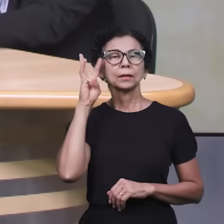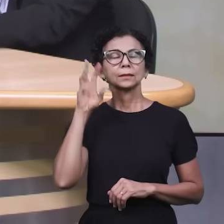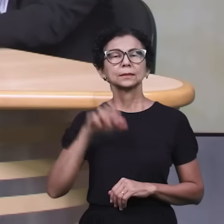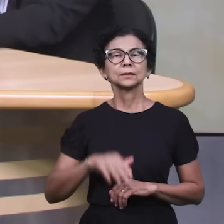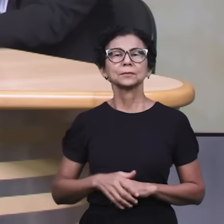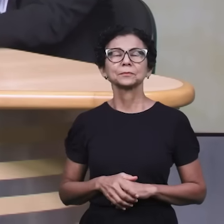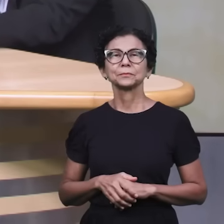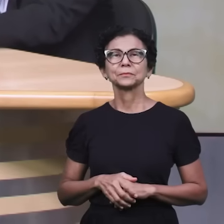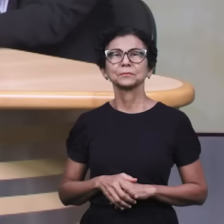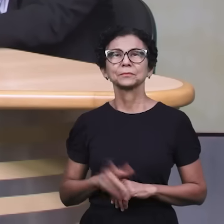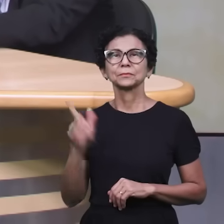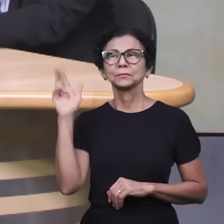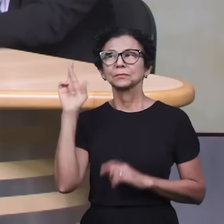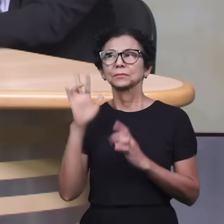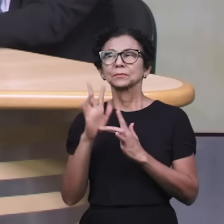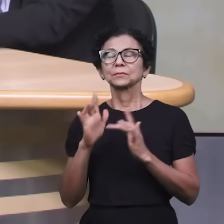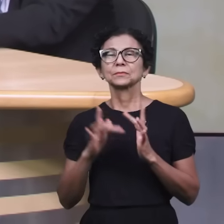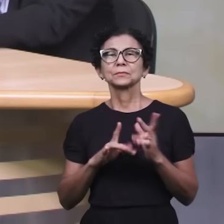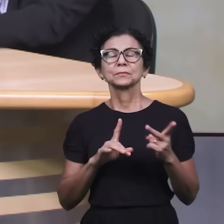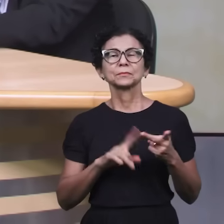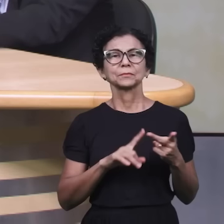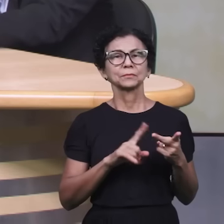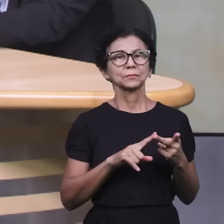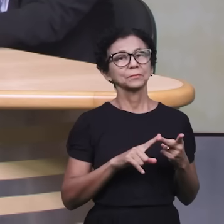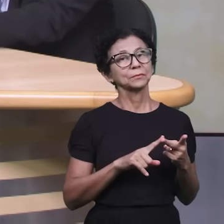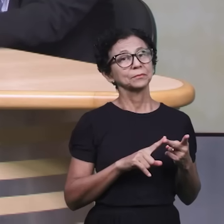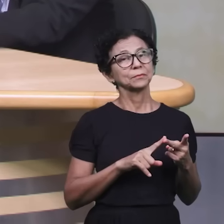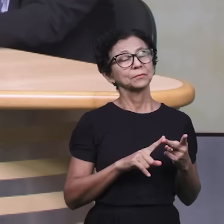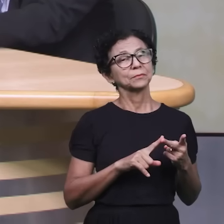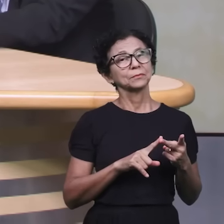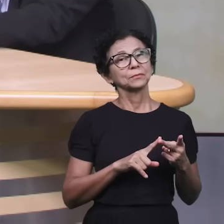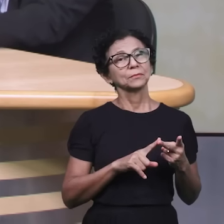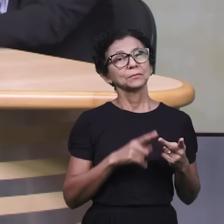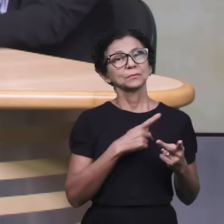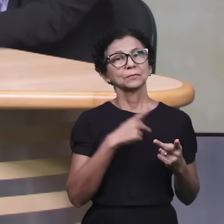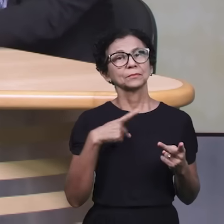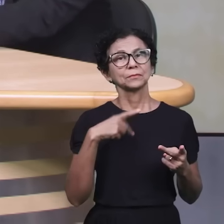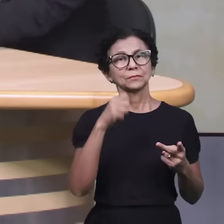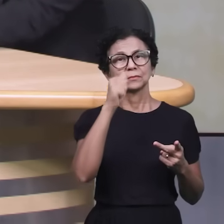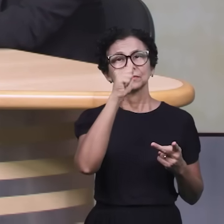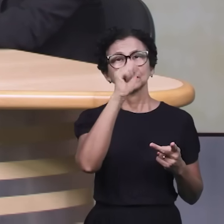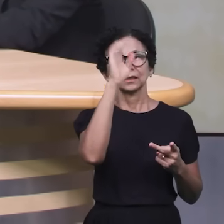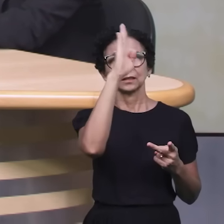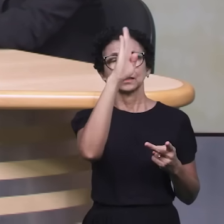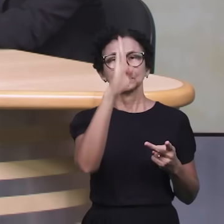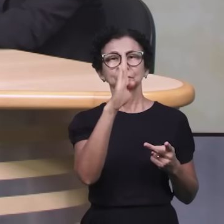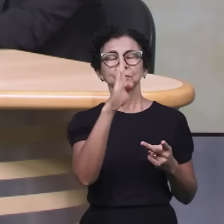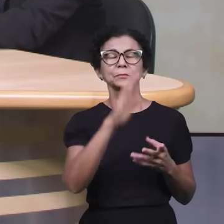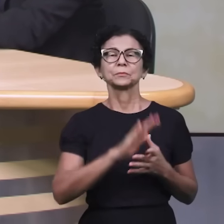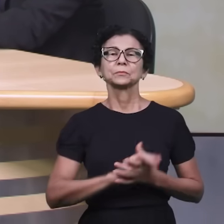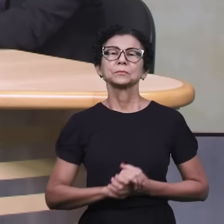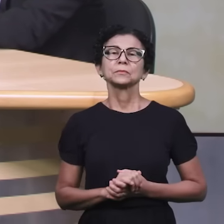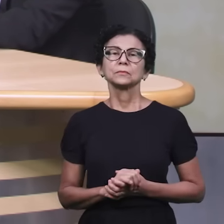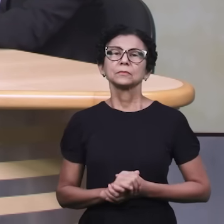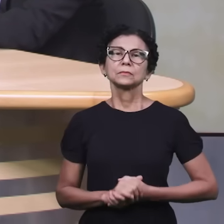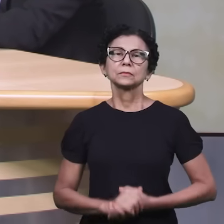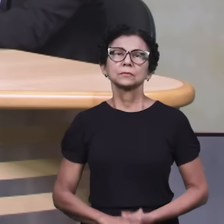A paz do Senhor Amadeu, a paz dos seus irmãos. Alexandre Brasil. A paz do Senhor Amadeu, a paz do Senhor a todos.